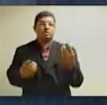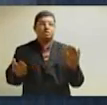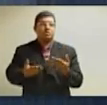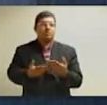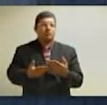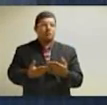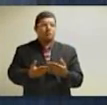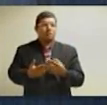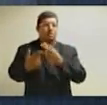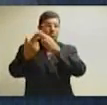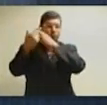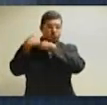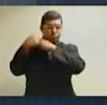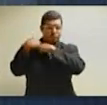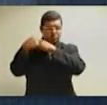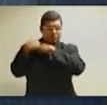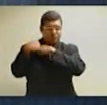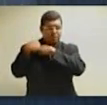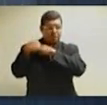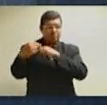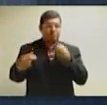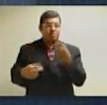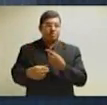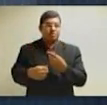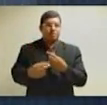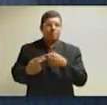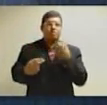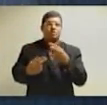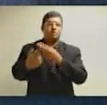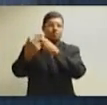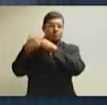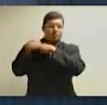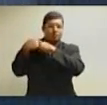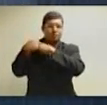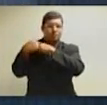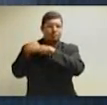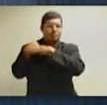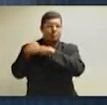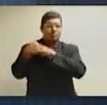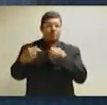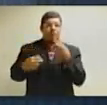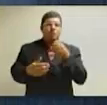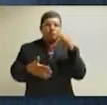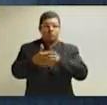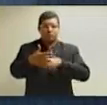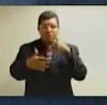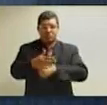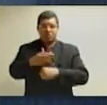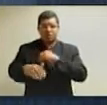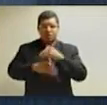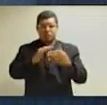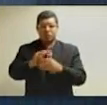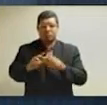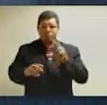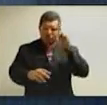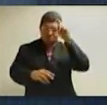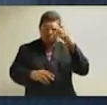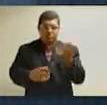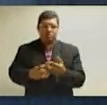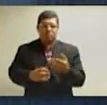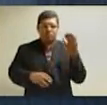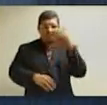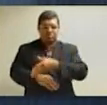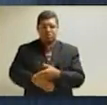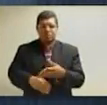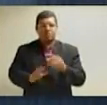somos responsáveis, absolutamente responsáveis. Nós lutaremos com todas as nossas forças para que as